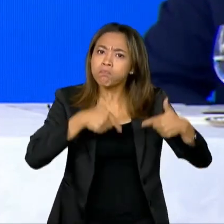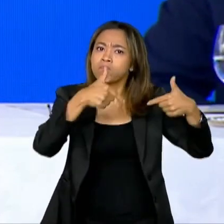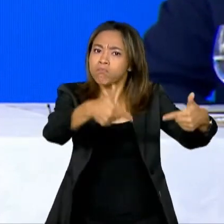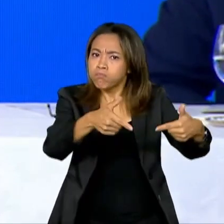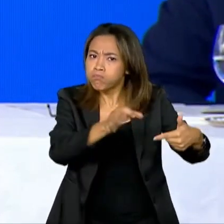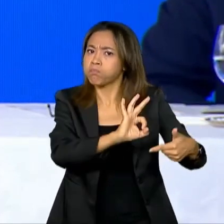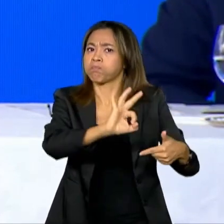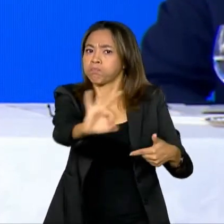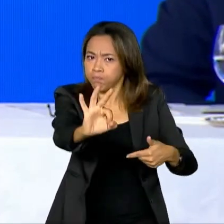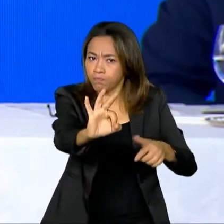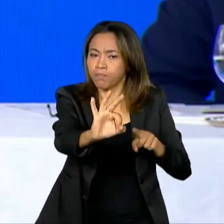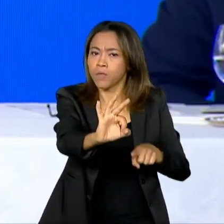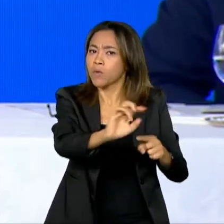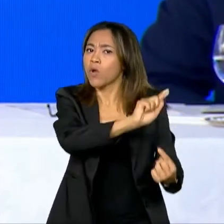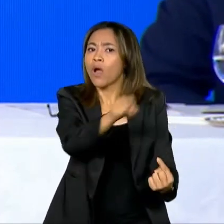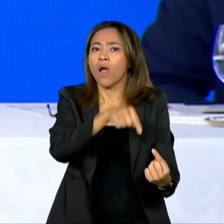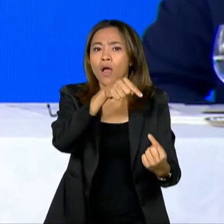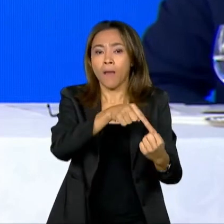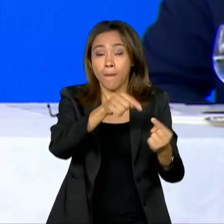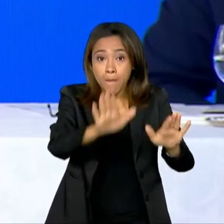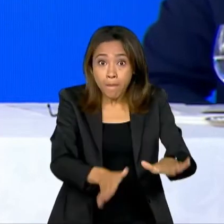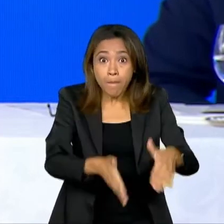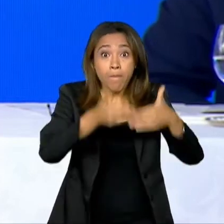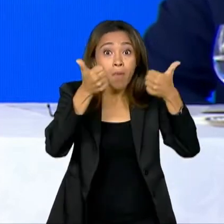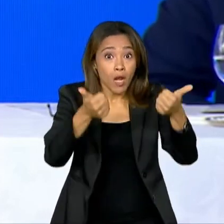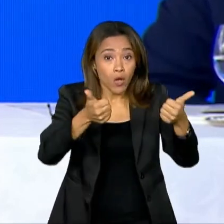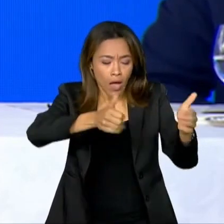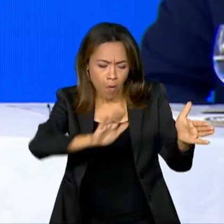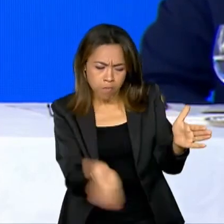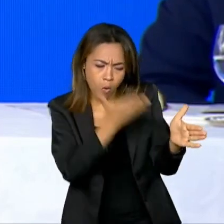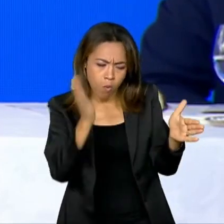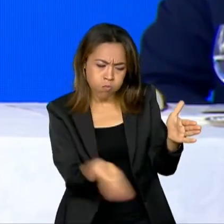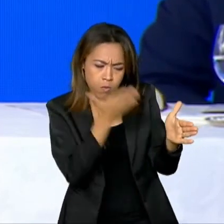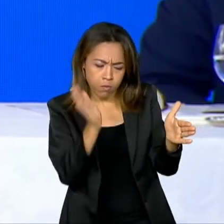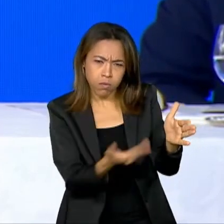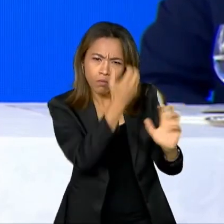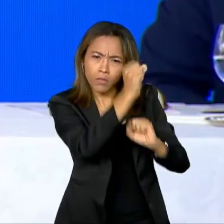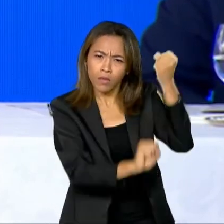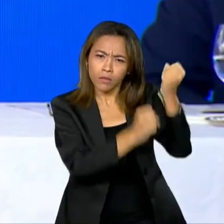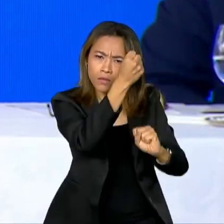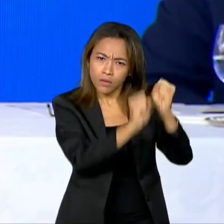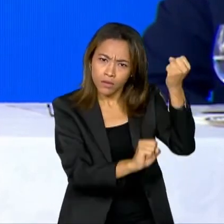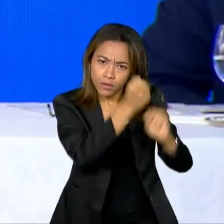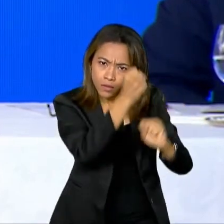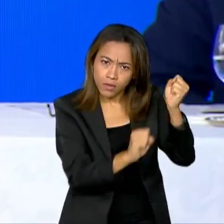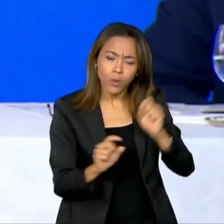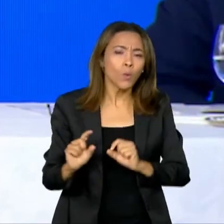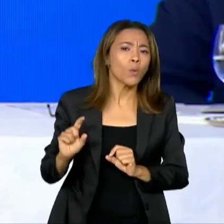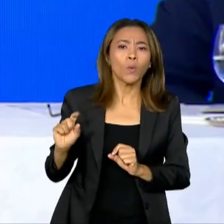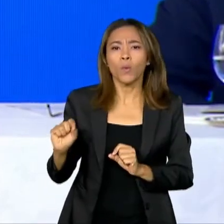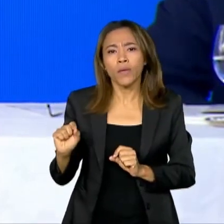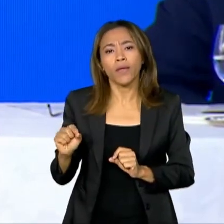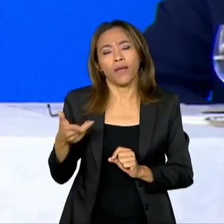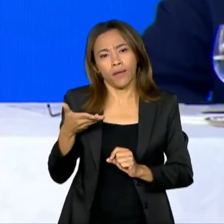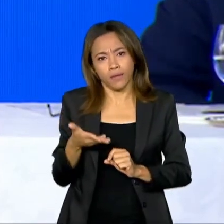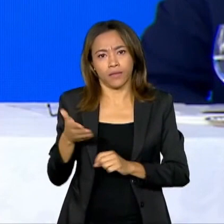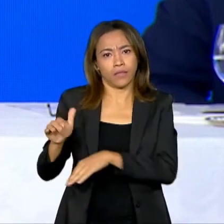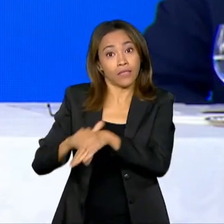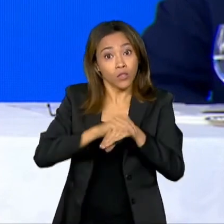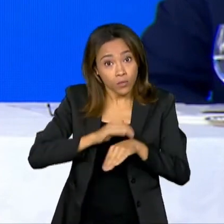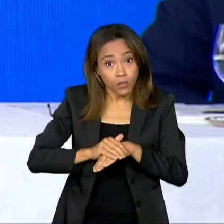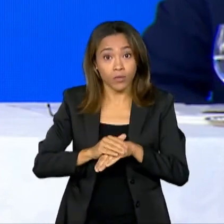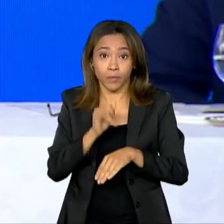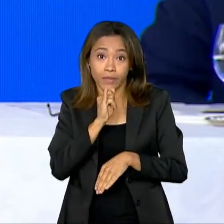para melhorar produtividade. Então, o que é a depreciação acelerada? Uma